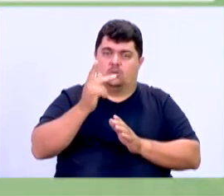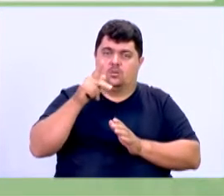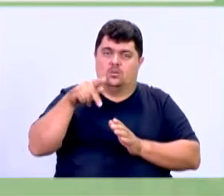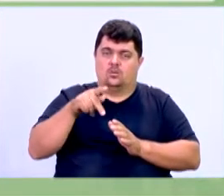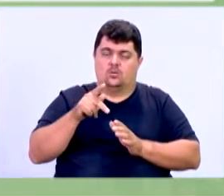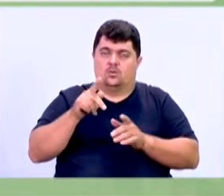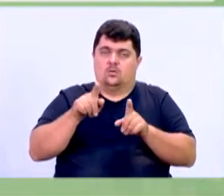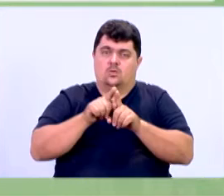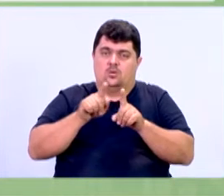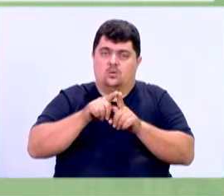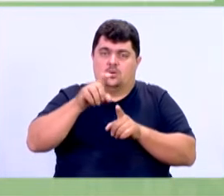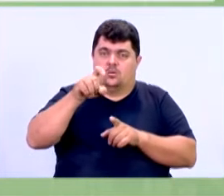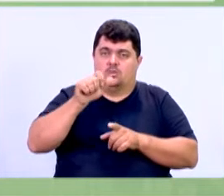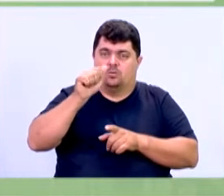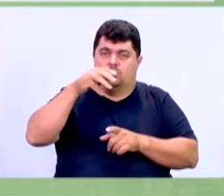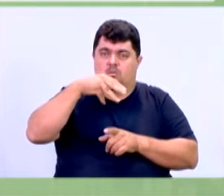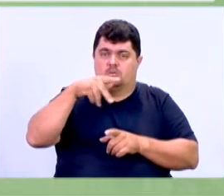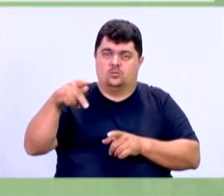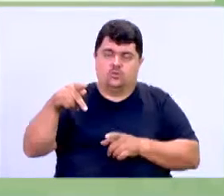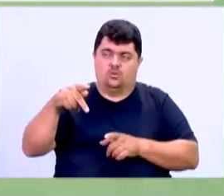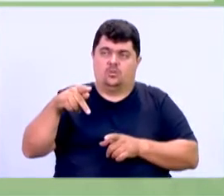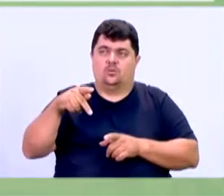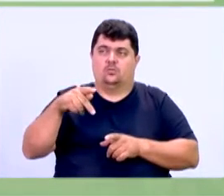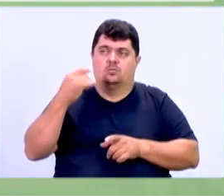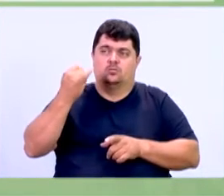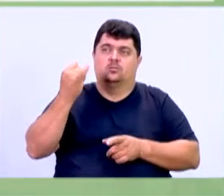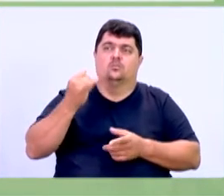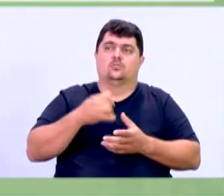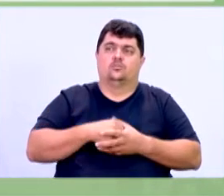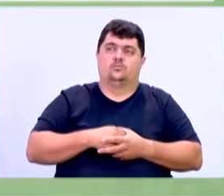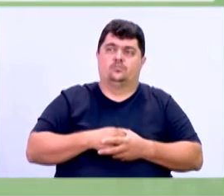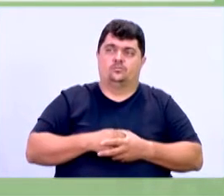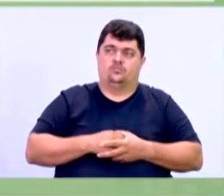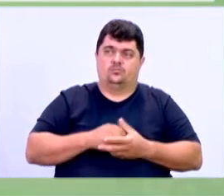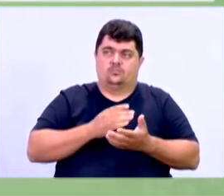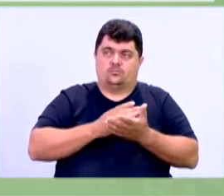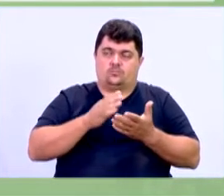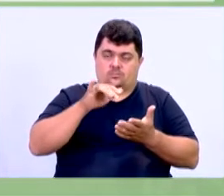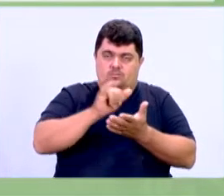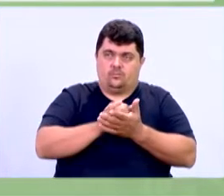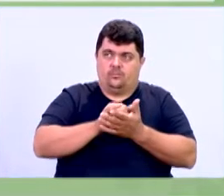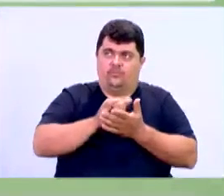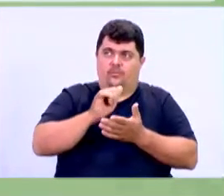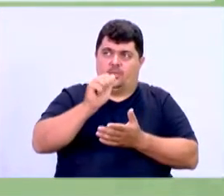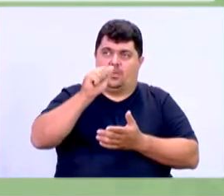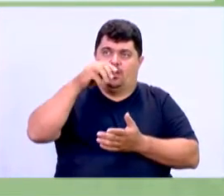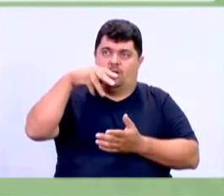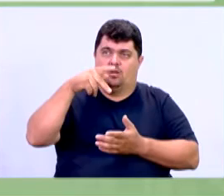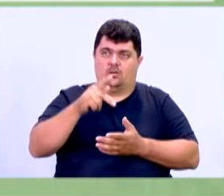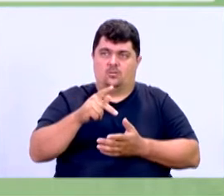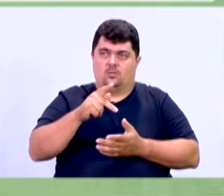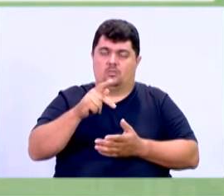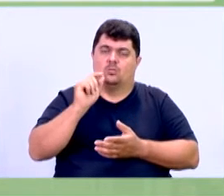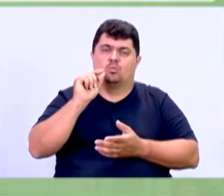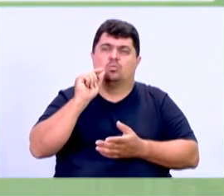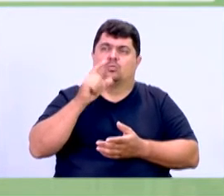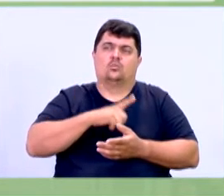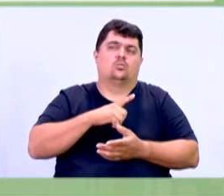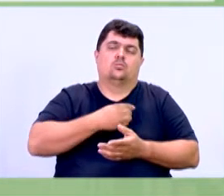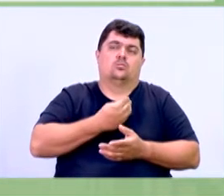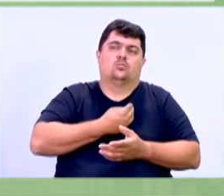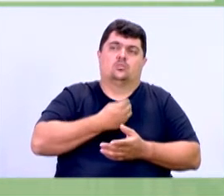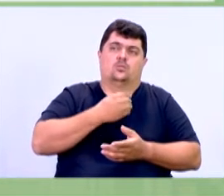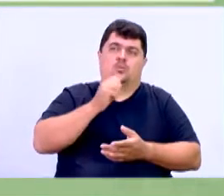XAMPP. Esse é o pacote que a gente vai utilizar. Inicialmente iremos instalar e configurar um pacote AMP. O que tem nesse pacote AMP?